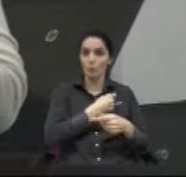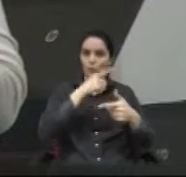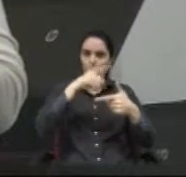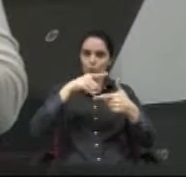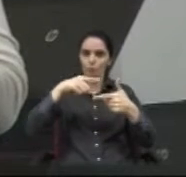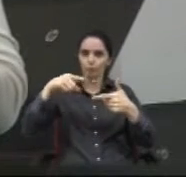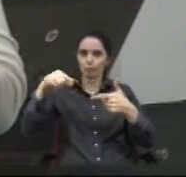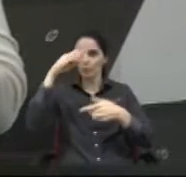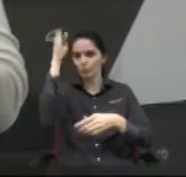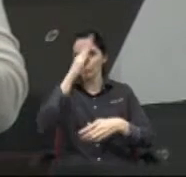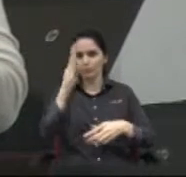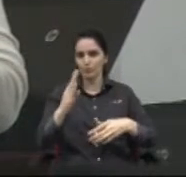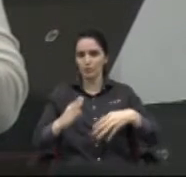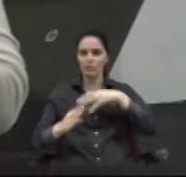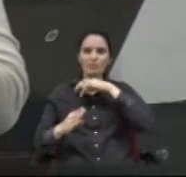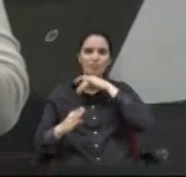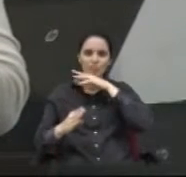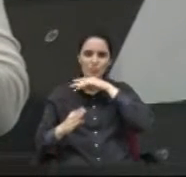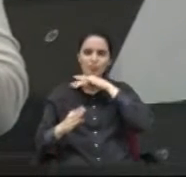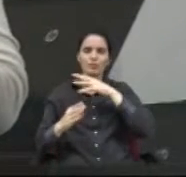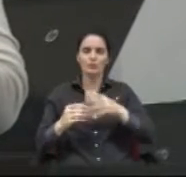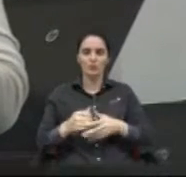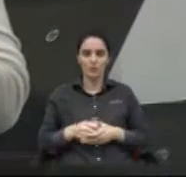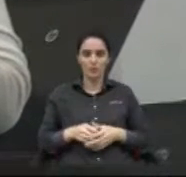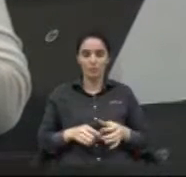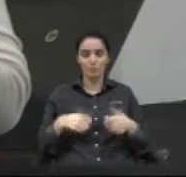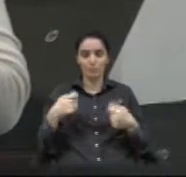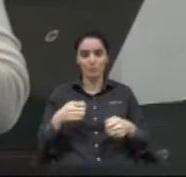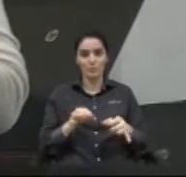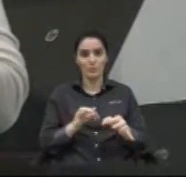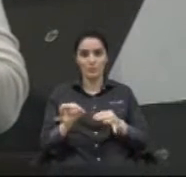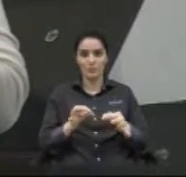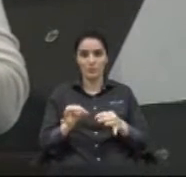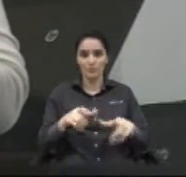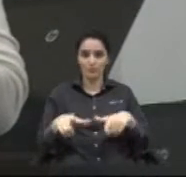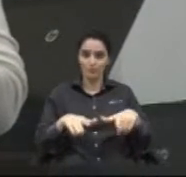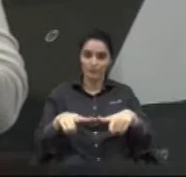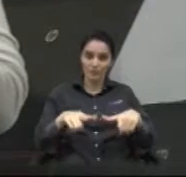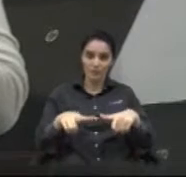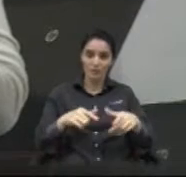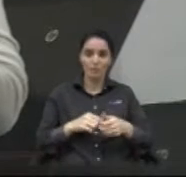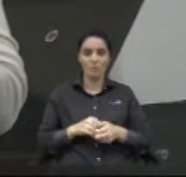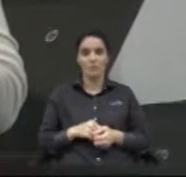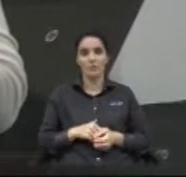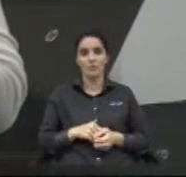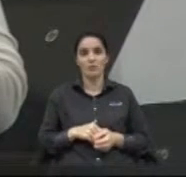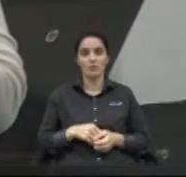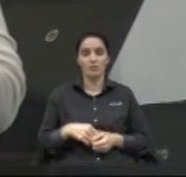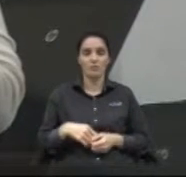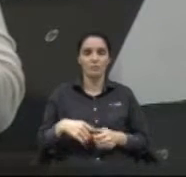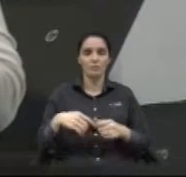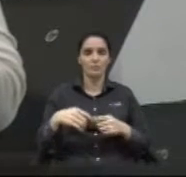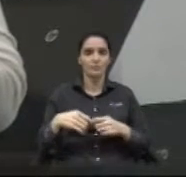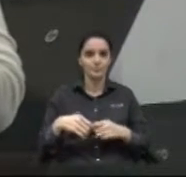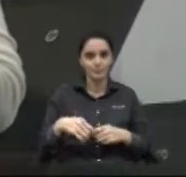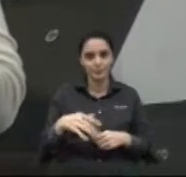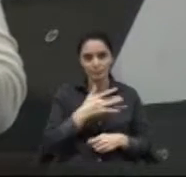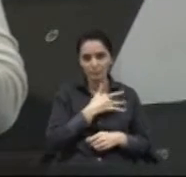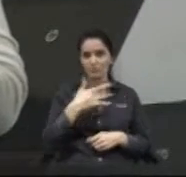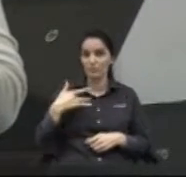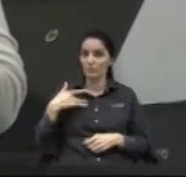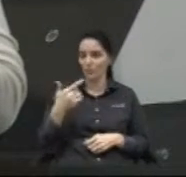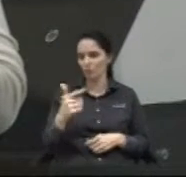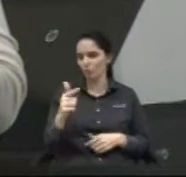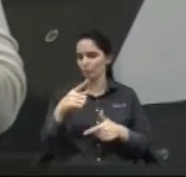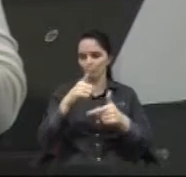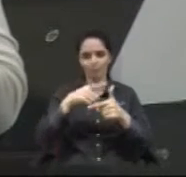é falho nisso, então, quando se quer fazer trabalhos, até motivados na questão de saúde pública, pensando em algo, a gente não tem esse